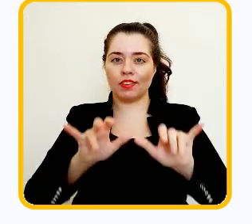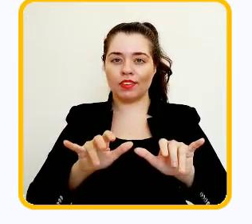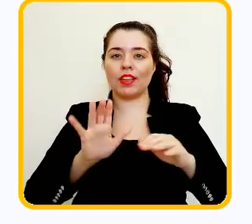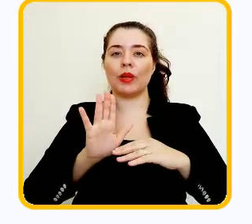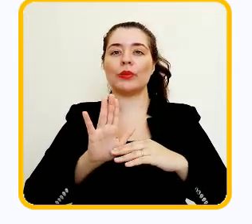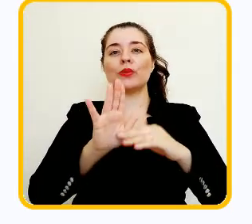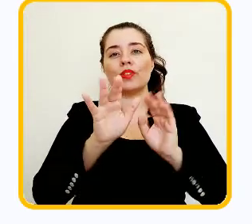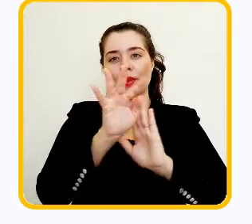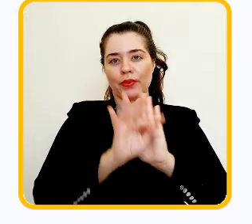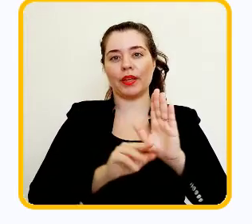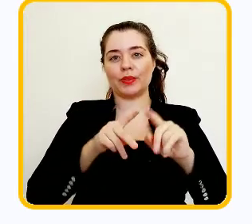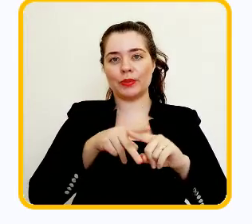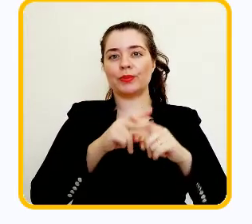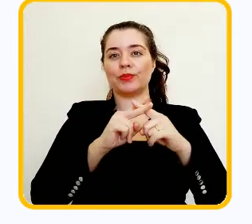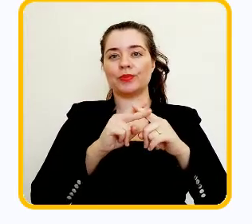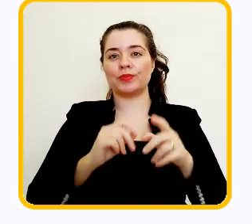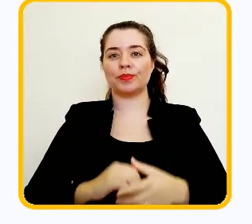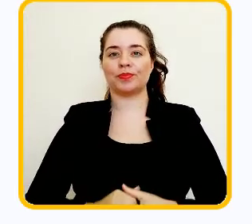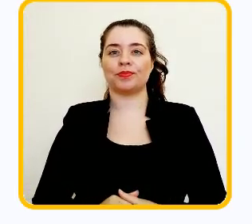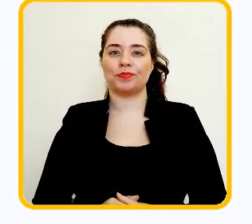elaboração.